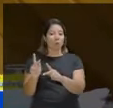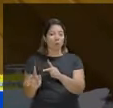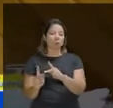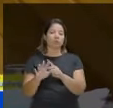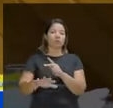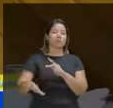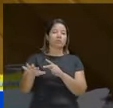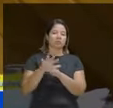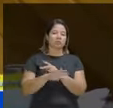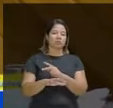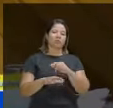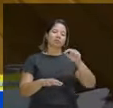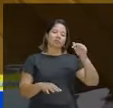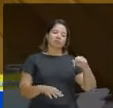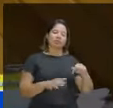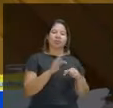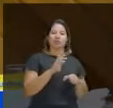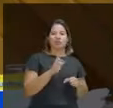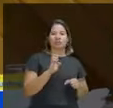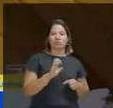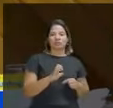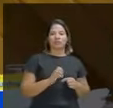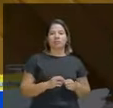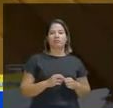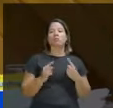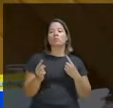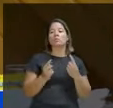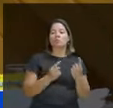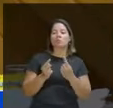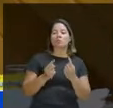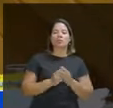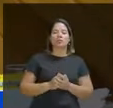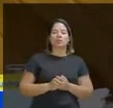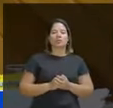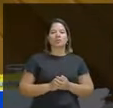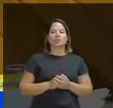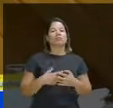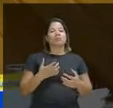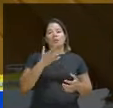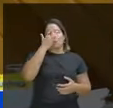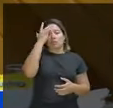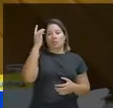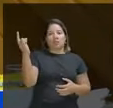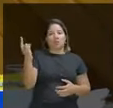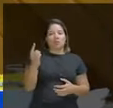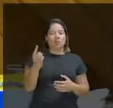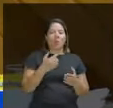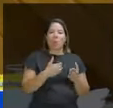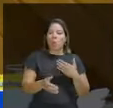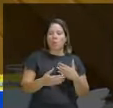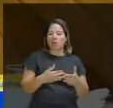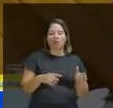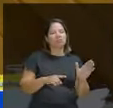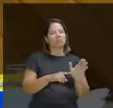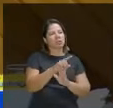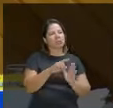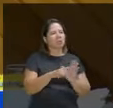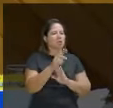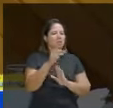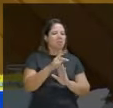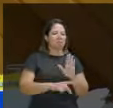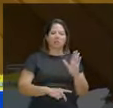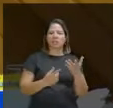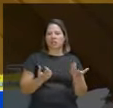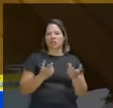Amapá. Por qualquer canal ou meio de atendimento, o cidadão ele pode fazer consultas sobre atos, programas,